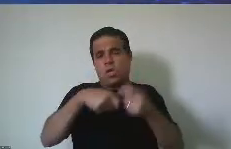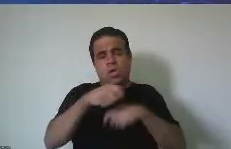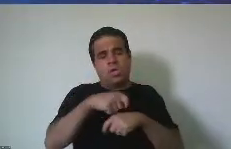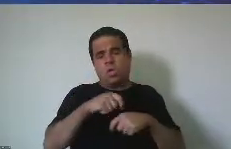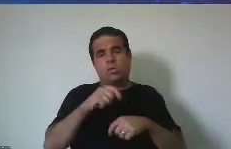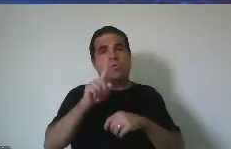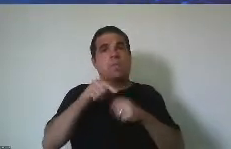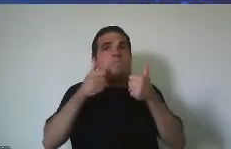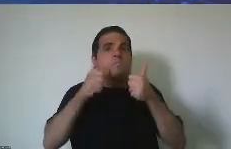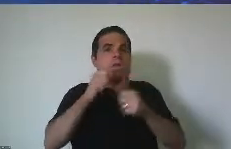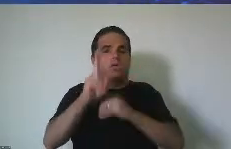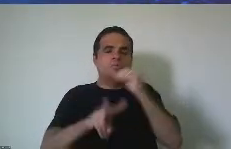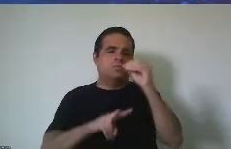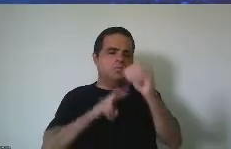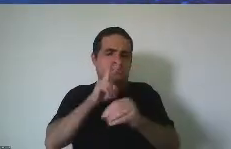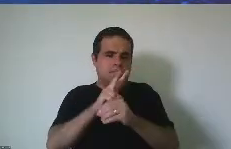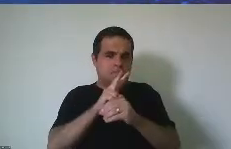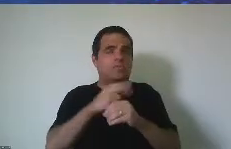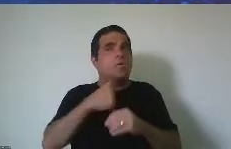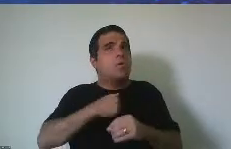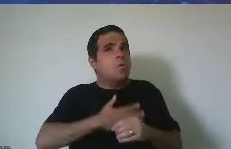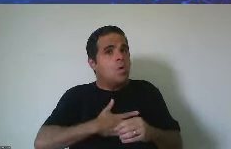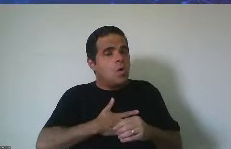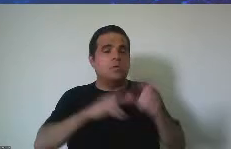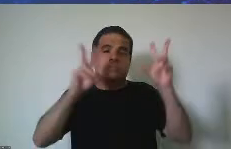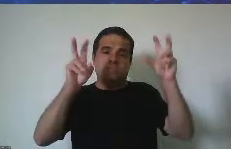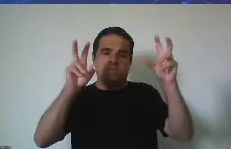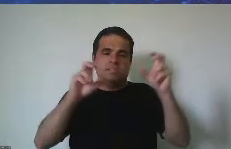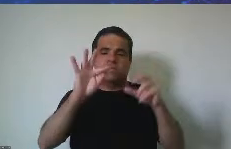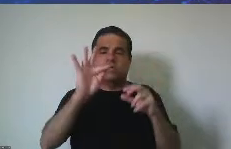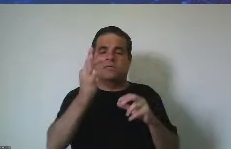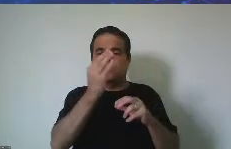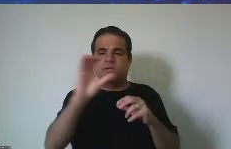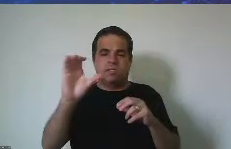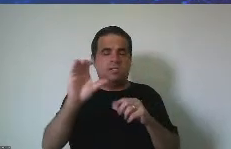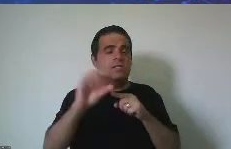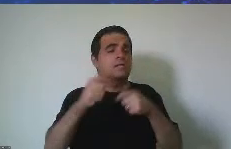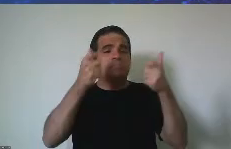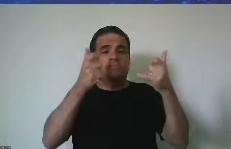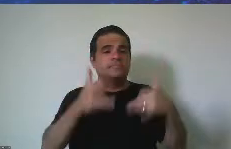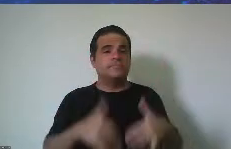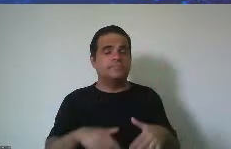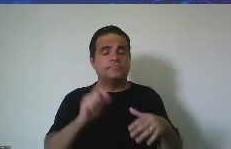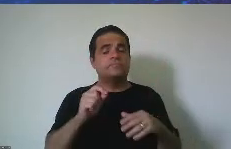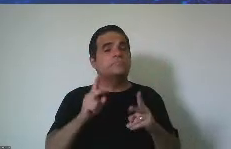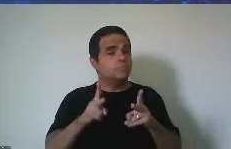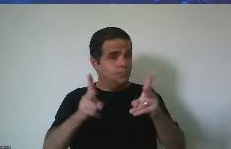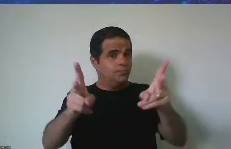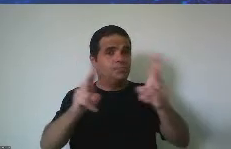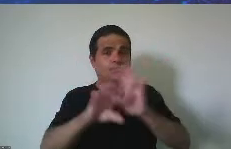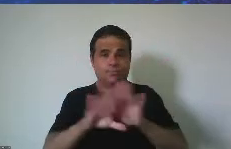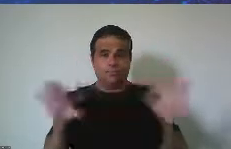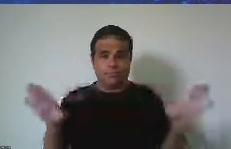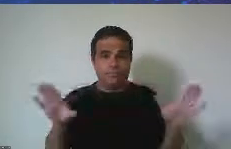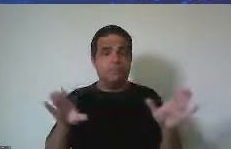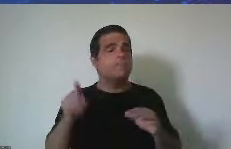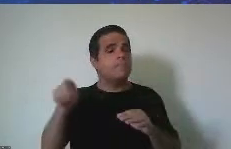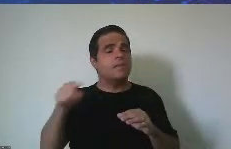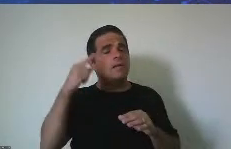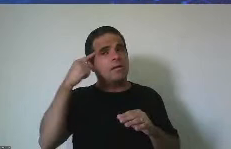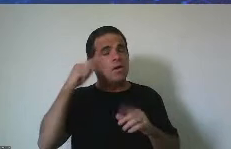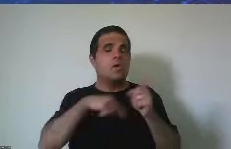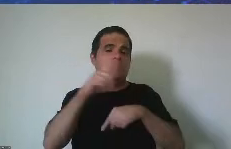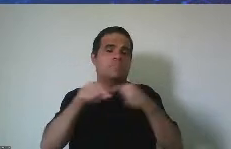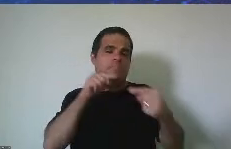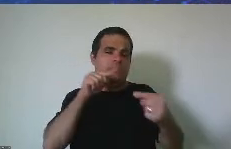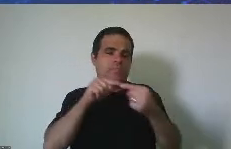Eu costumo dizer que eu gosto muito da expressão que os franceses usam para sustentável eles chamam de durável e esse é o nosso objetivo fazer com